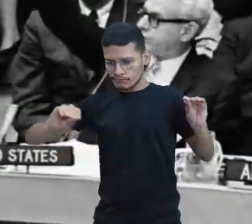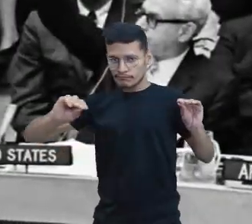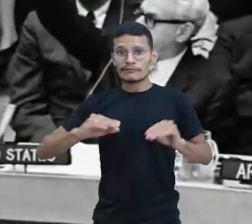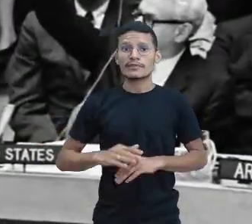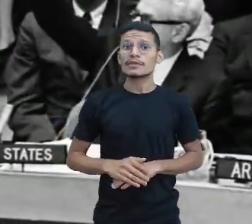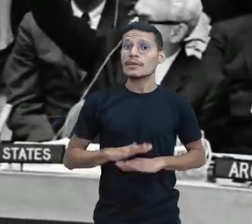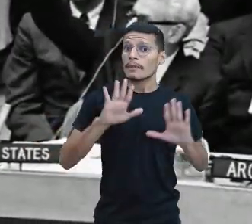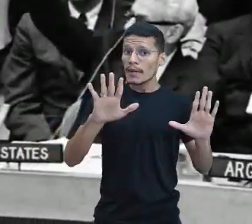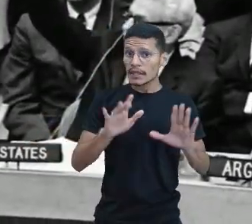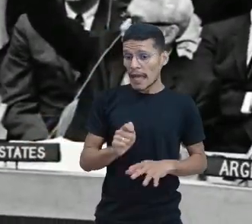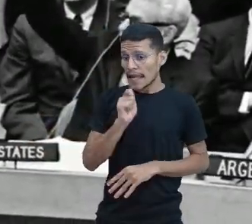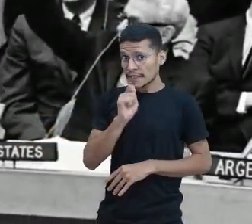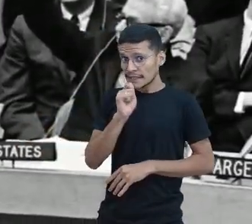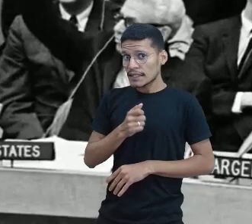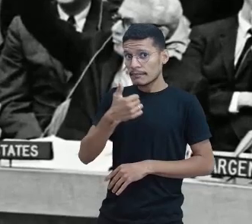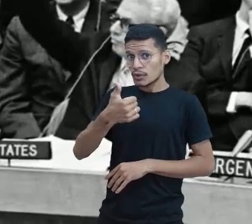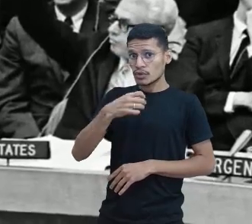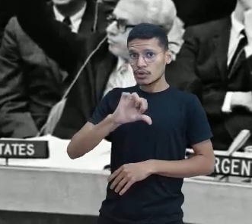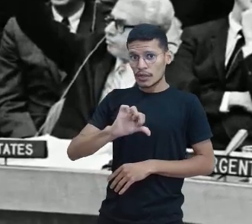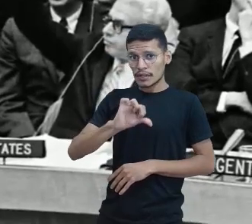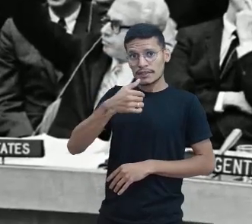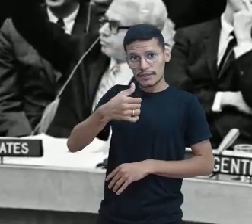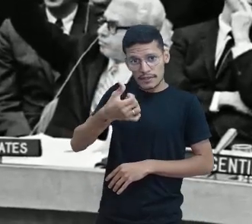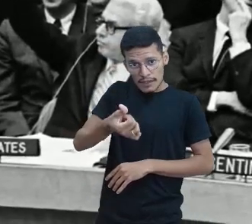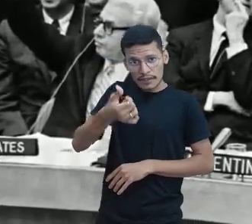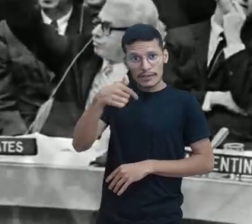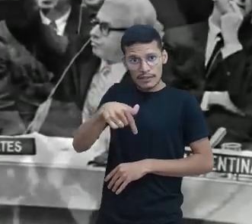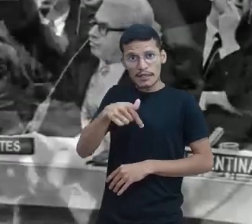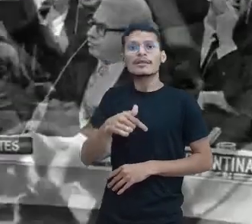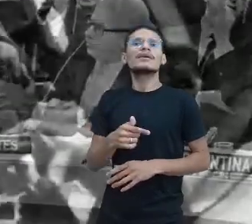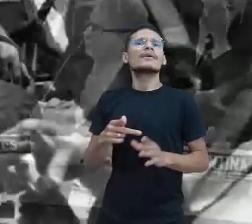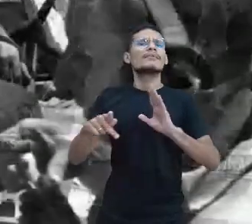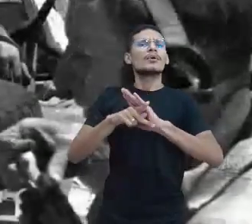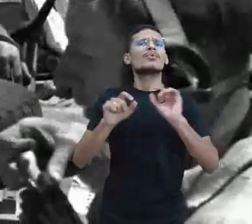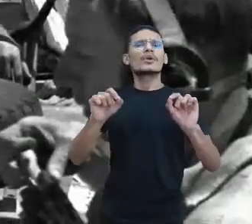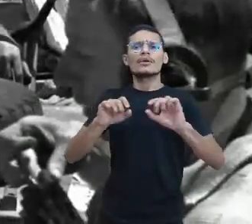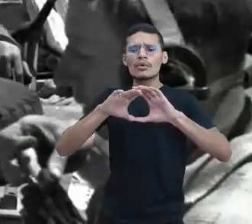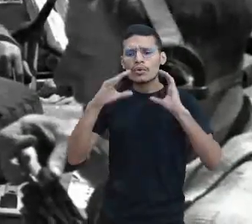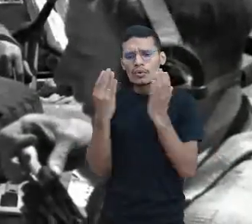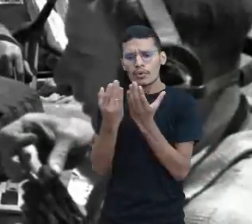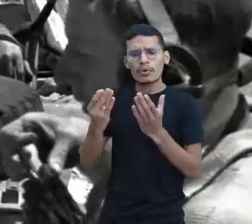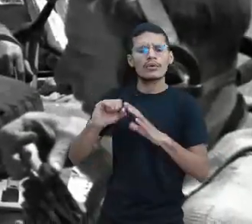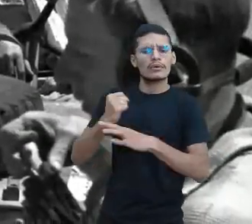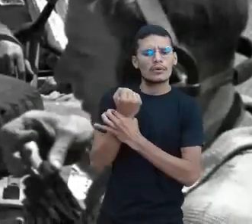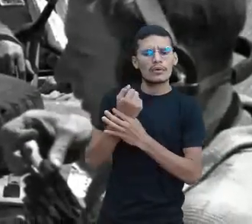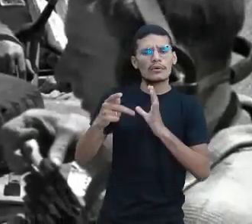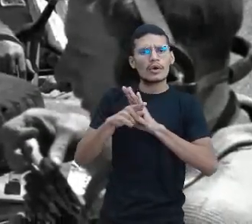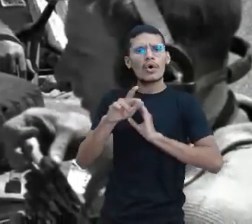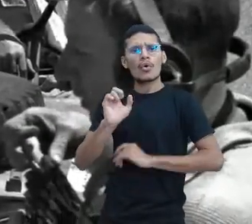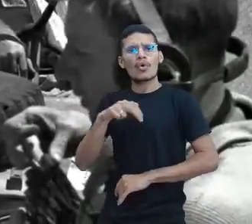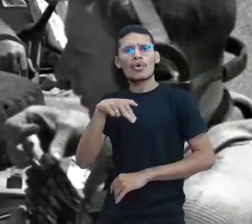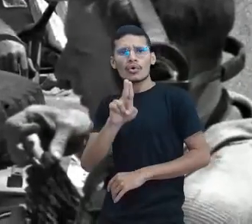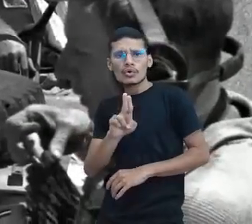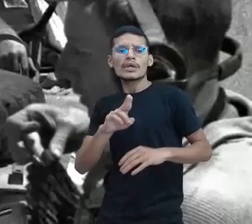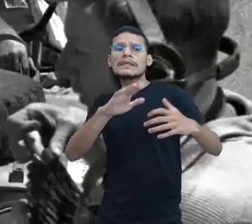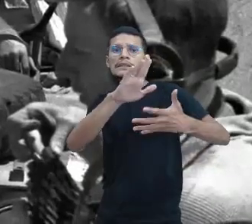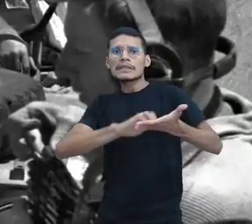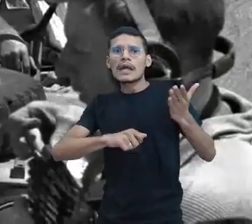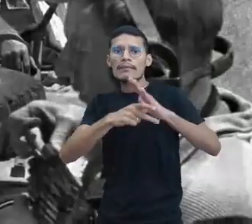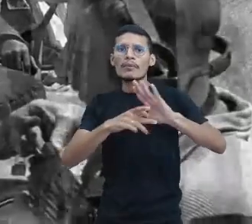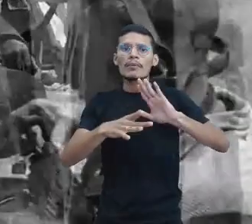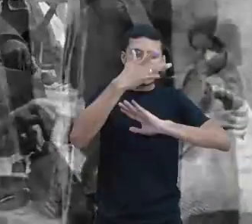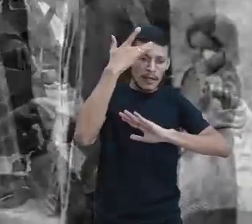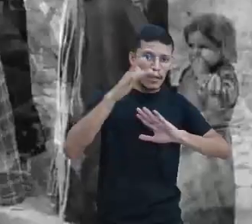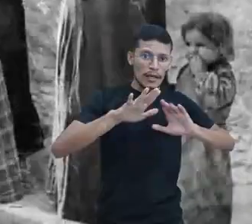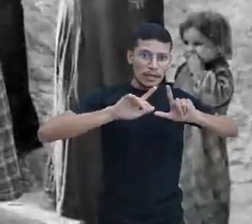Ainda em 1967, o Conselho de Segurança da ONU pediu a retirada das Forças Armadas de Israel dos territórios então